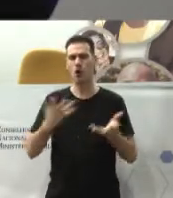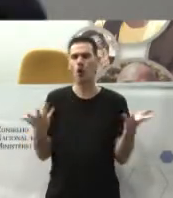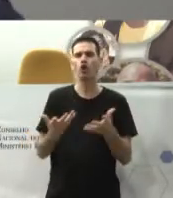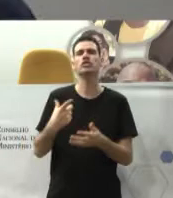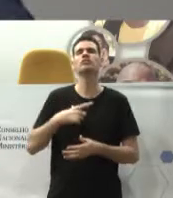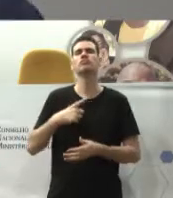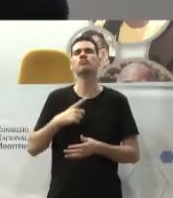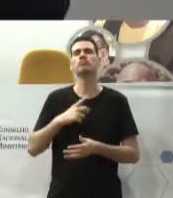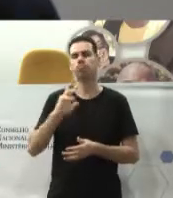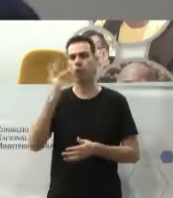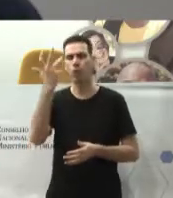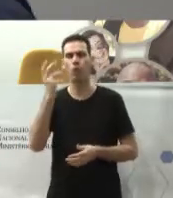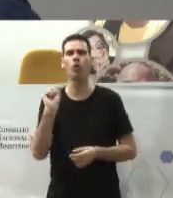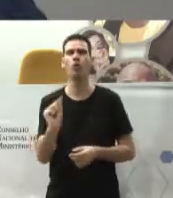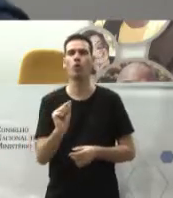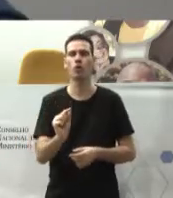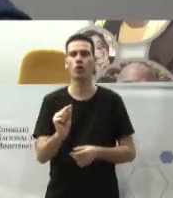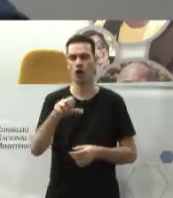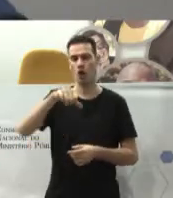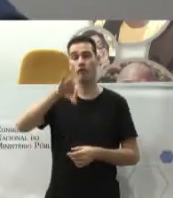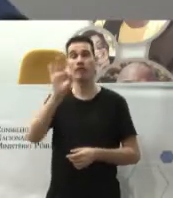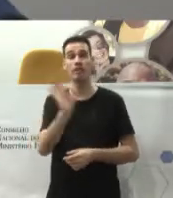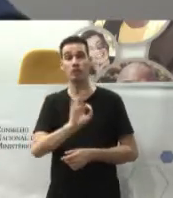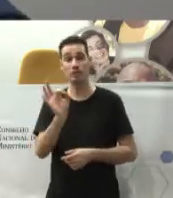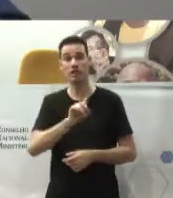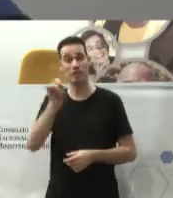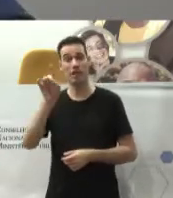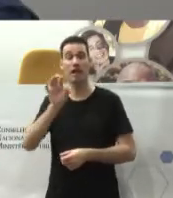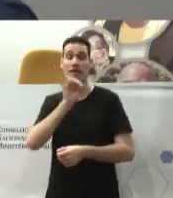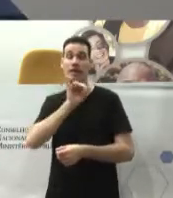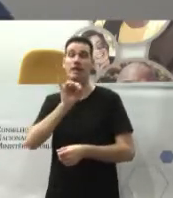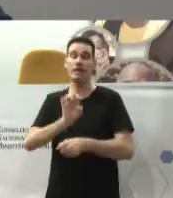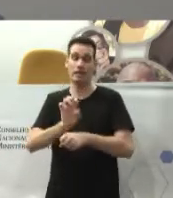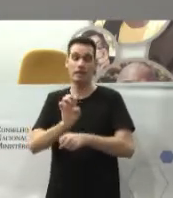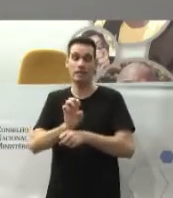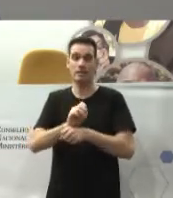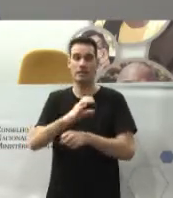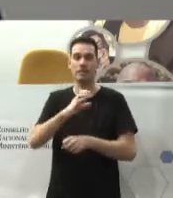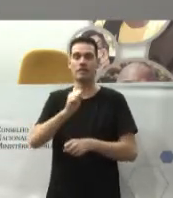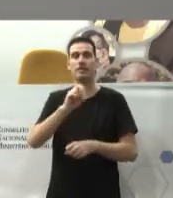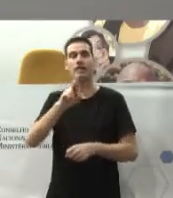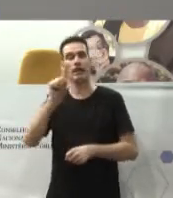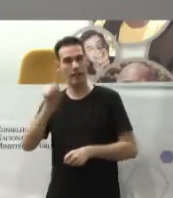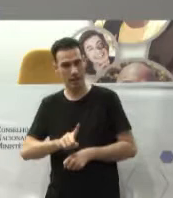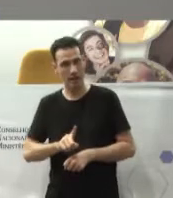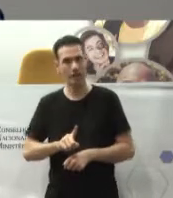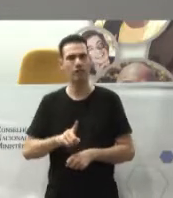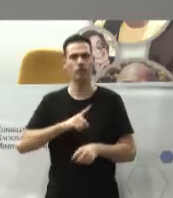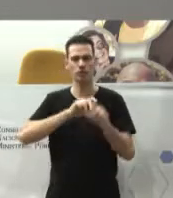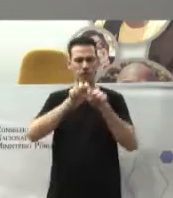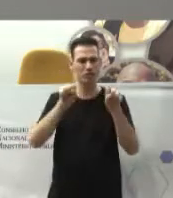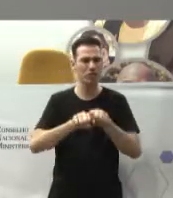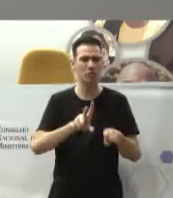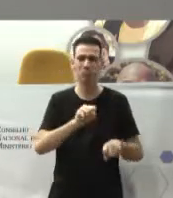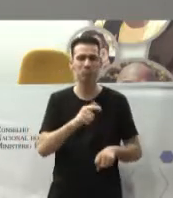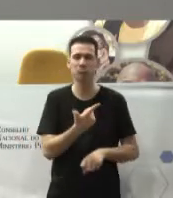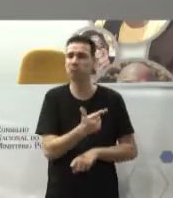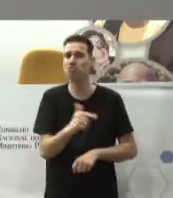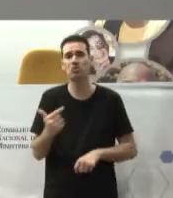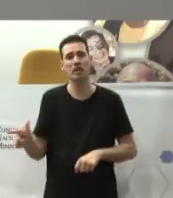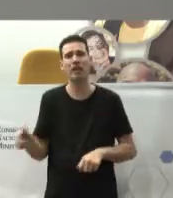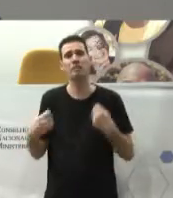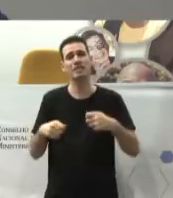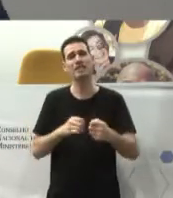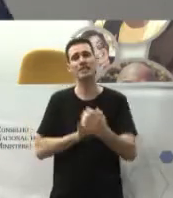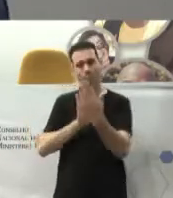acontecendo? Praticamente 90% do que é judicializado no Ceará é aquilo que o sistema não oferece de fato, se não for por meio de demanda